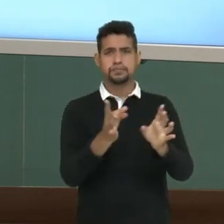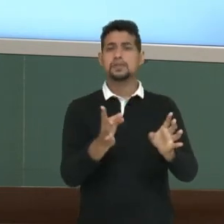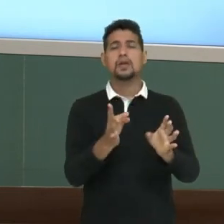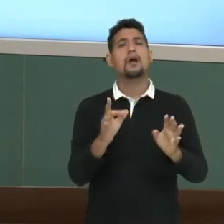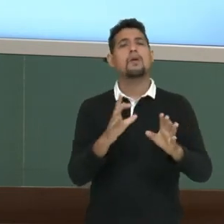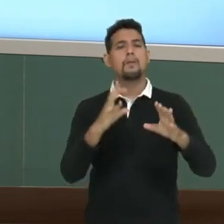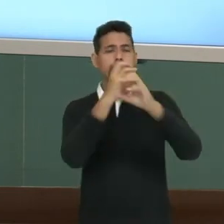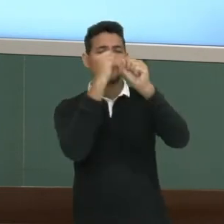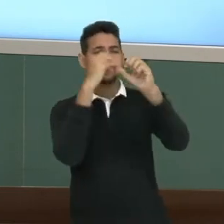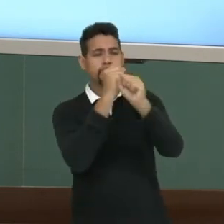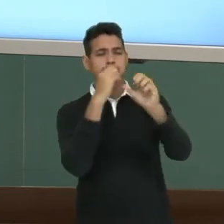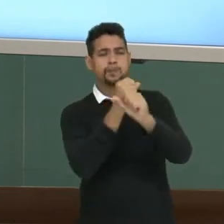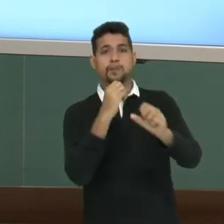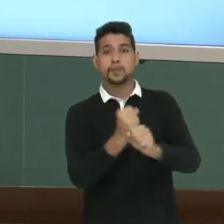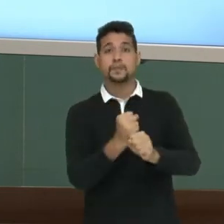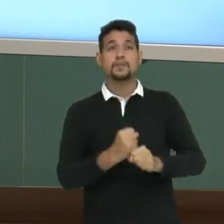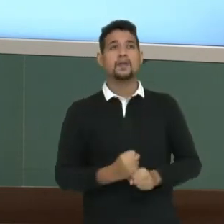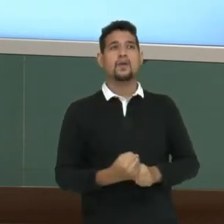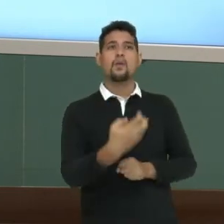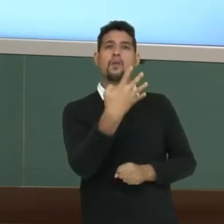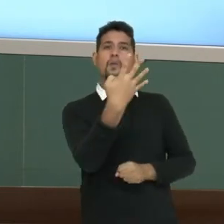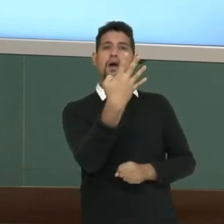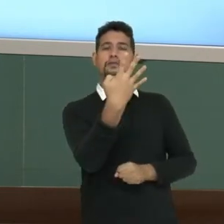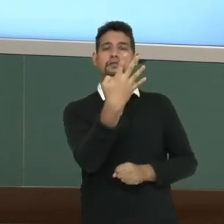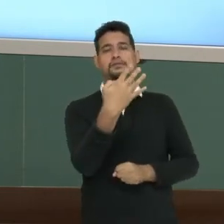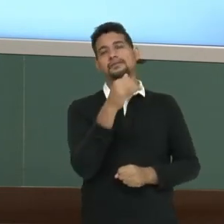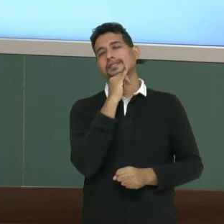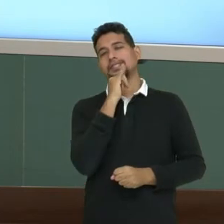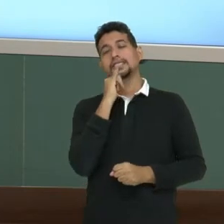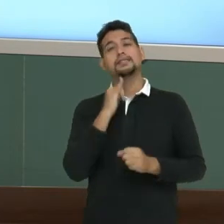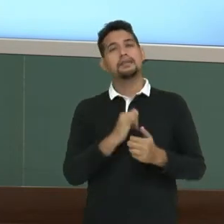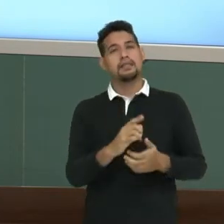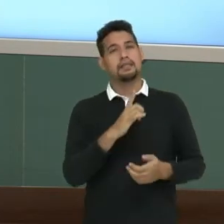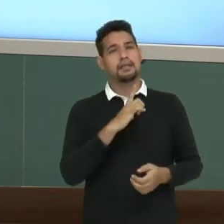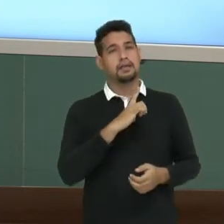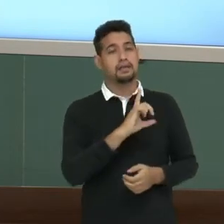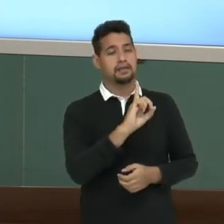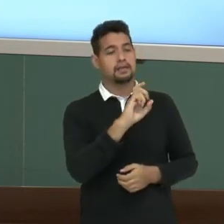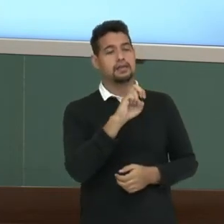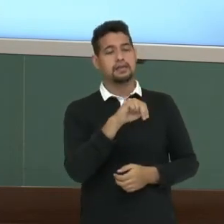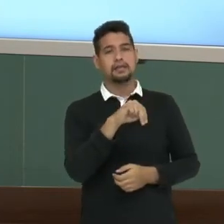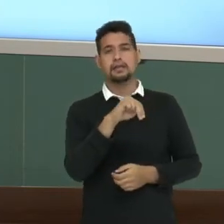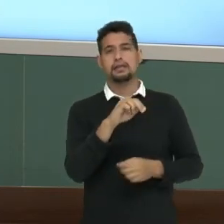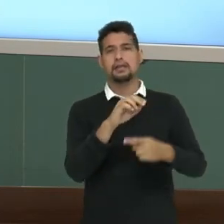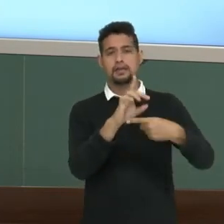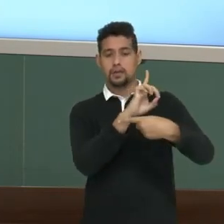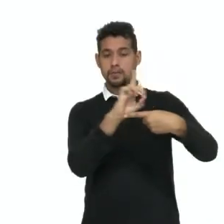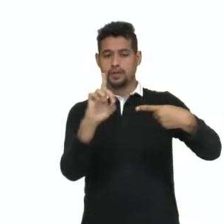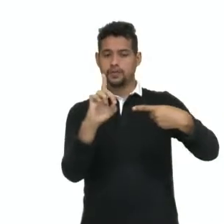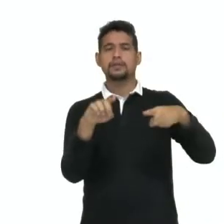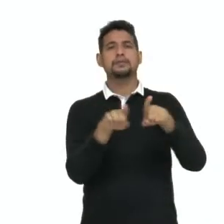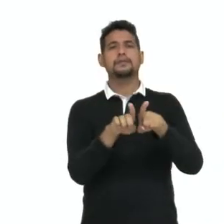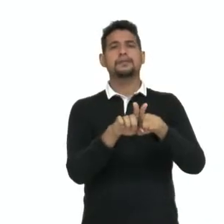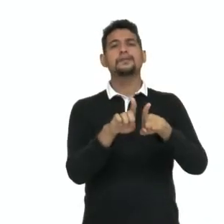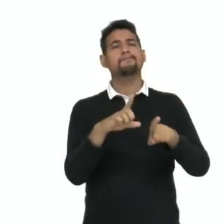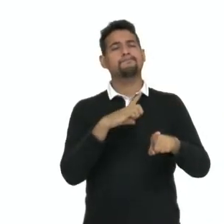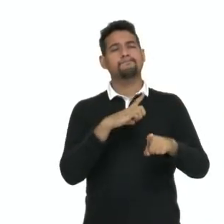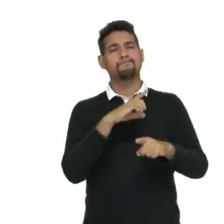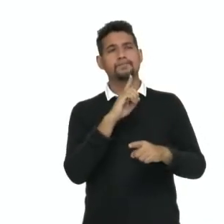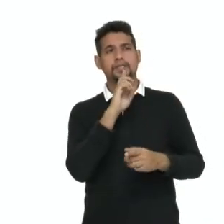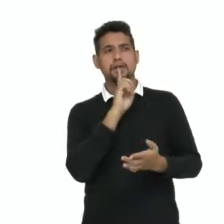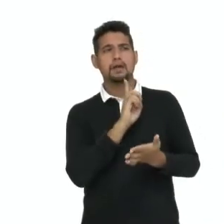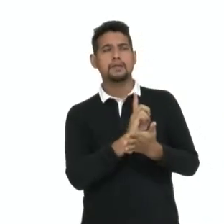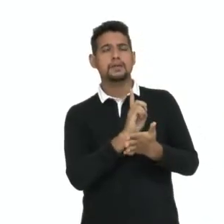as continhas, 4 vezes, fazemos o denominador o inverso aqui, 4 vezes 2, raiz de